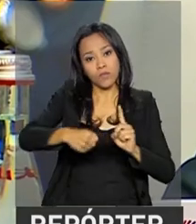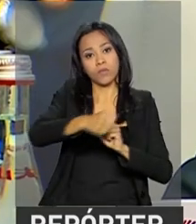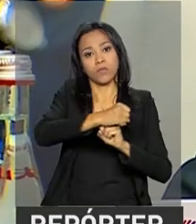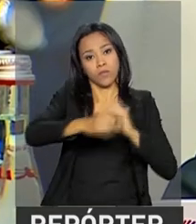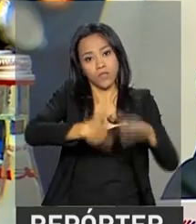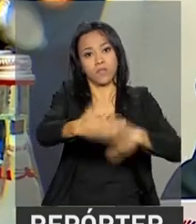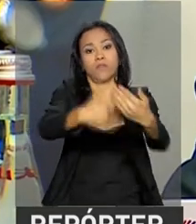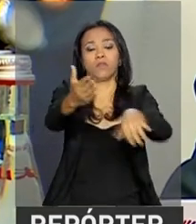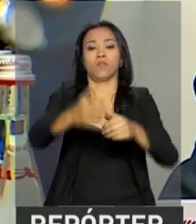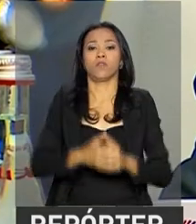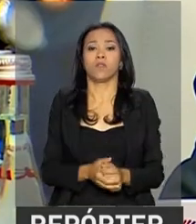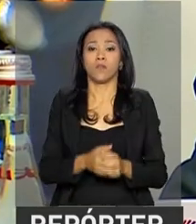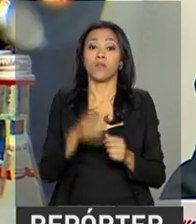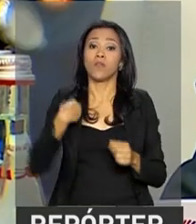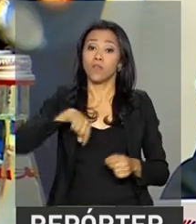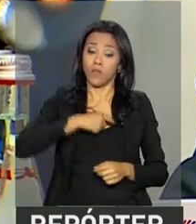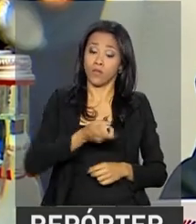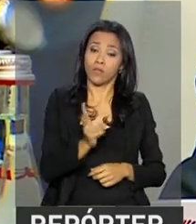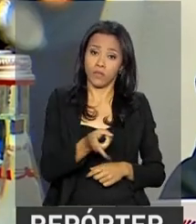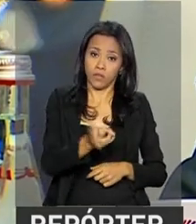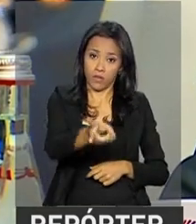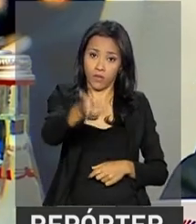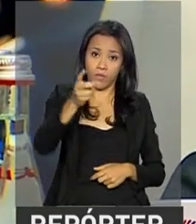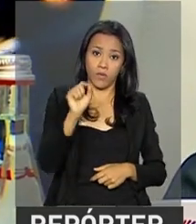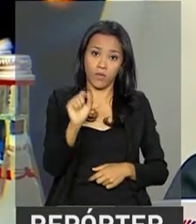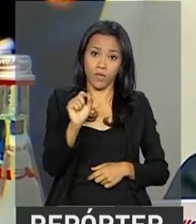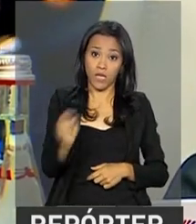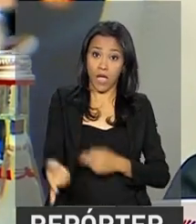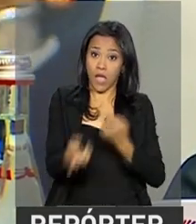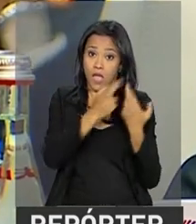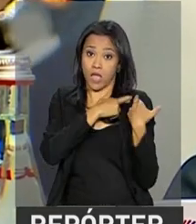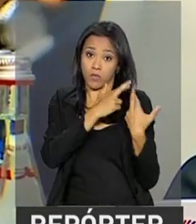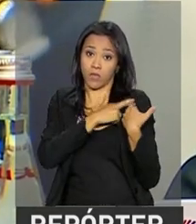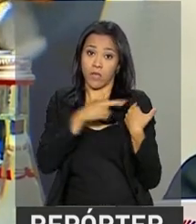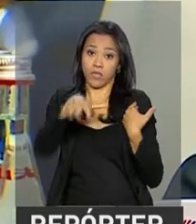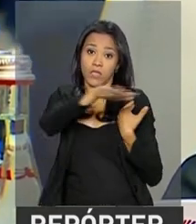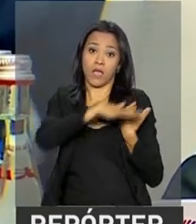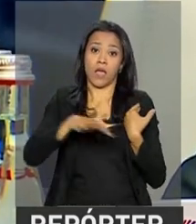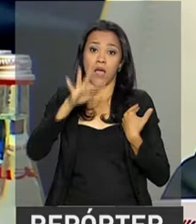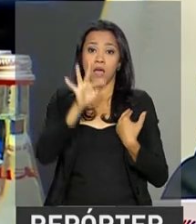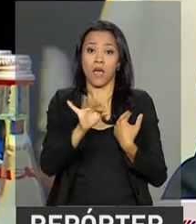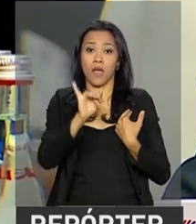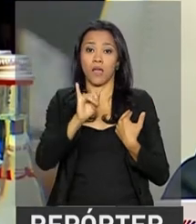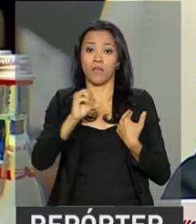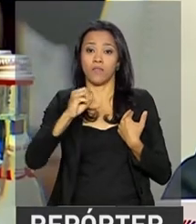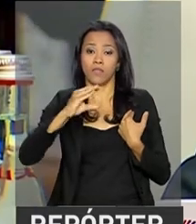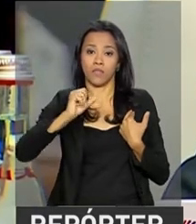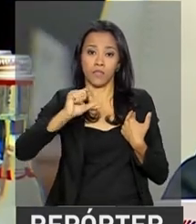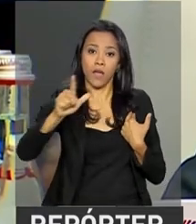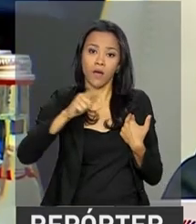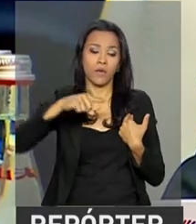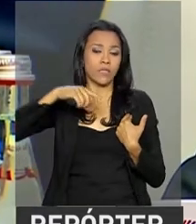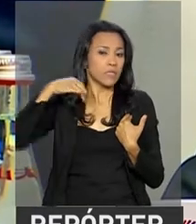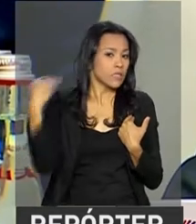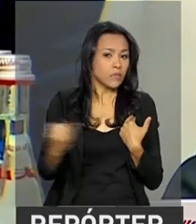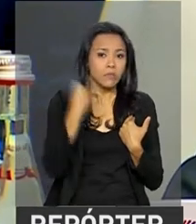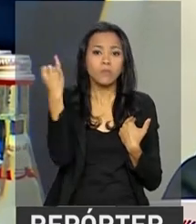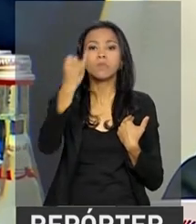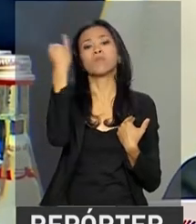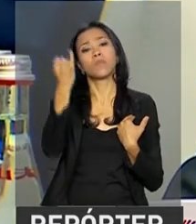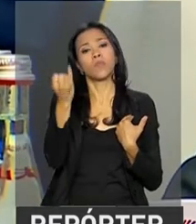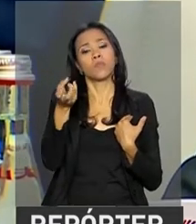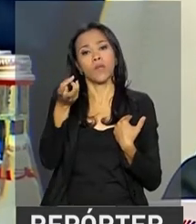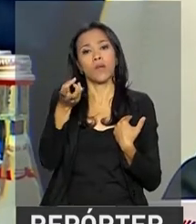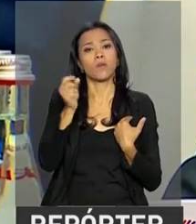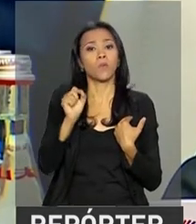pressuposto era, e segue sendo, o de que a responsabilidade fiscal é imprescindível para o efetivo